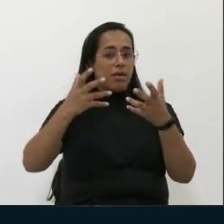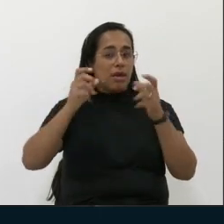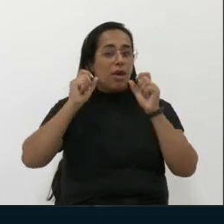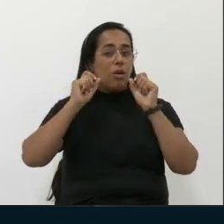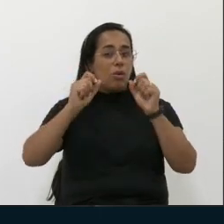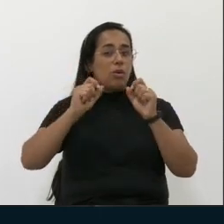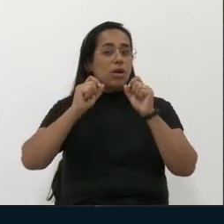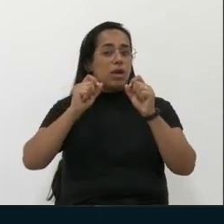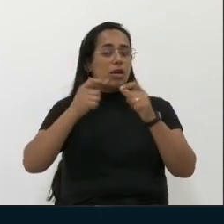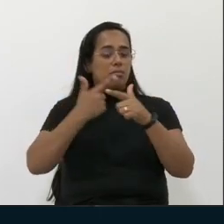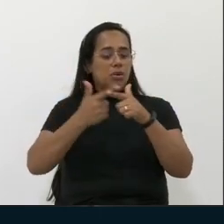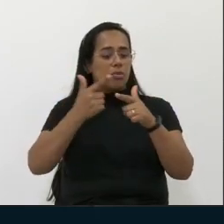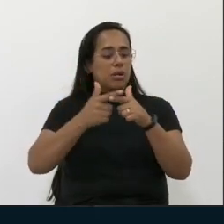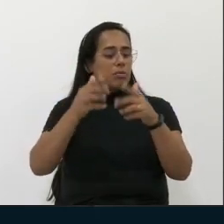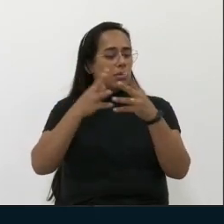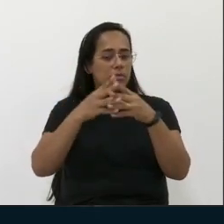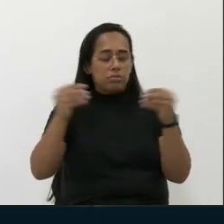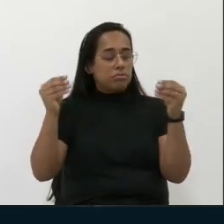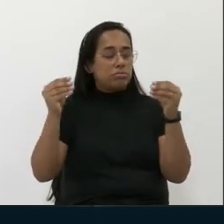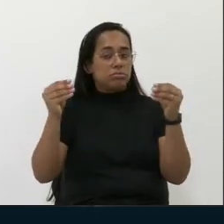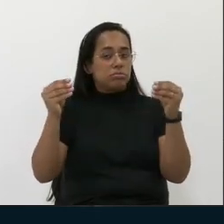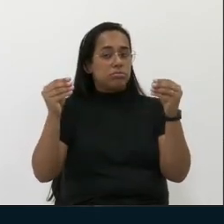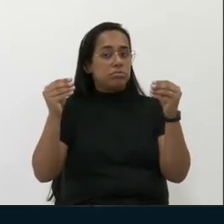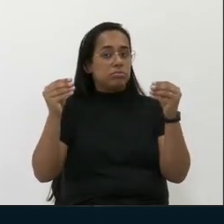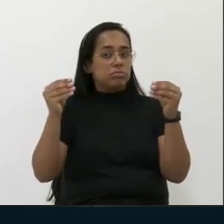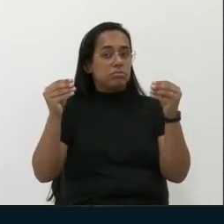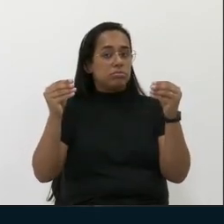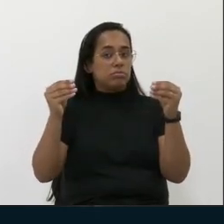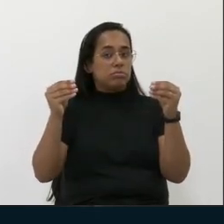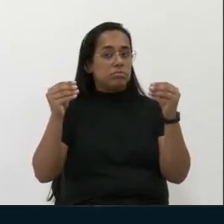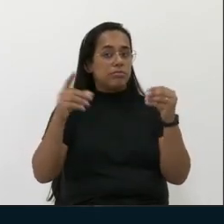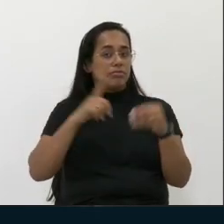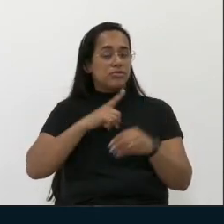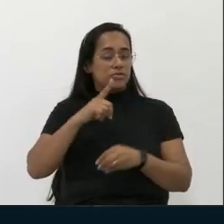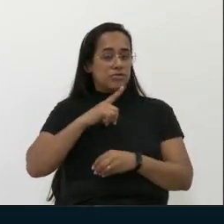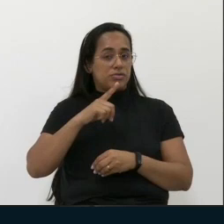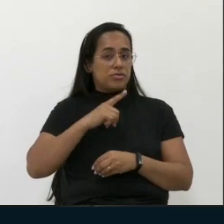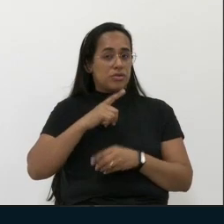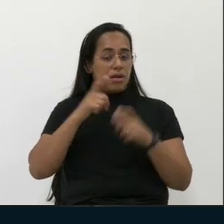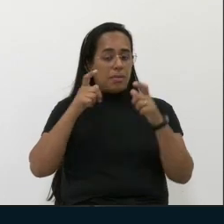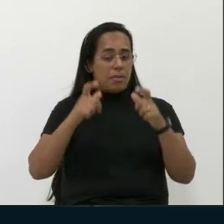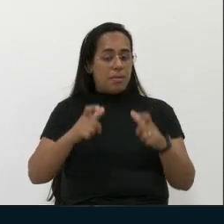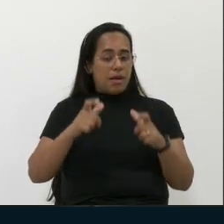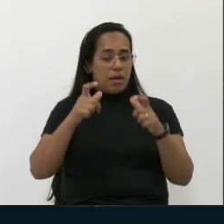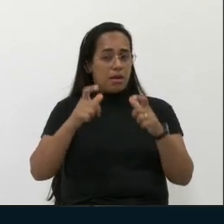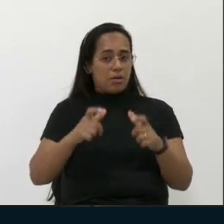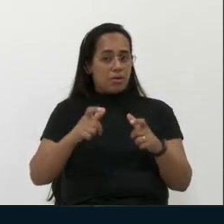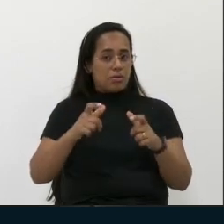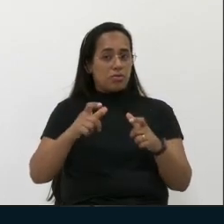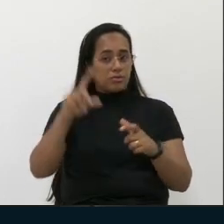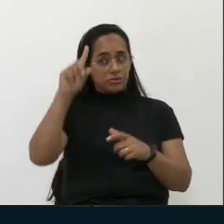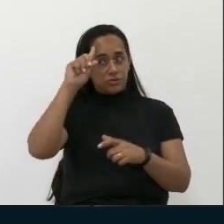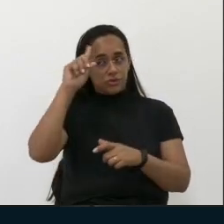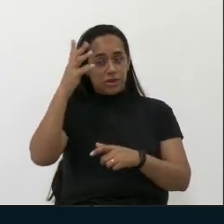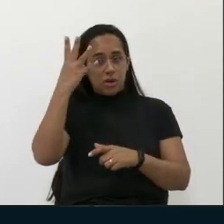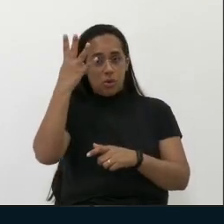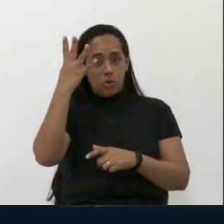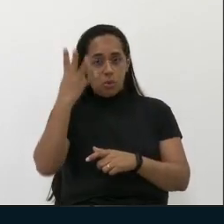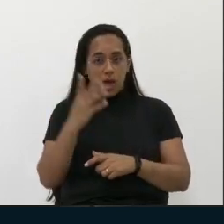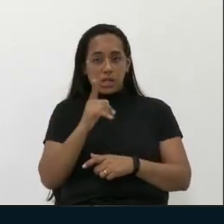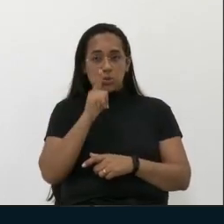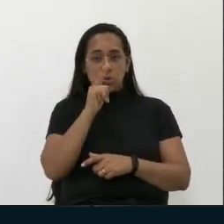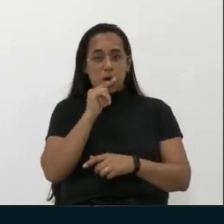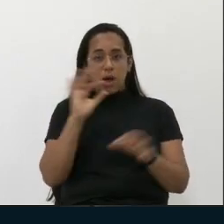de Guarulhos. Tinha bairro que era 4 dias sem água e um dia com água, e a água chegava na